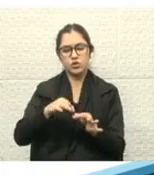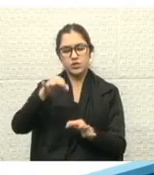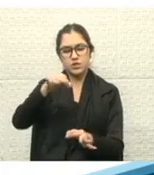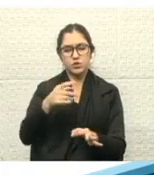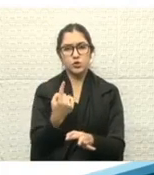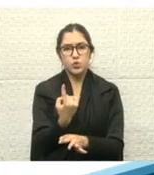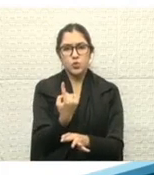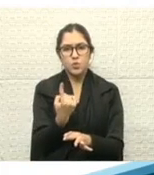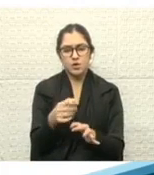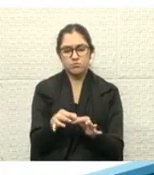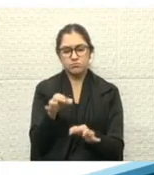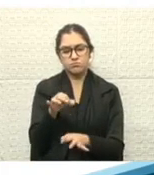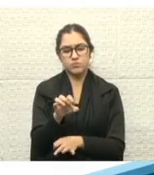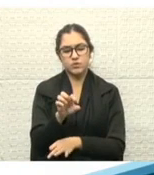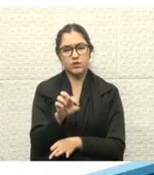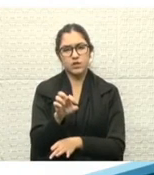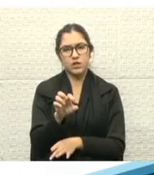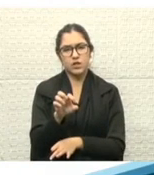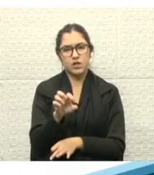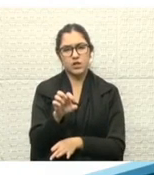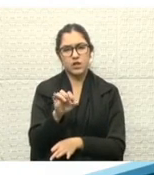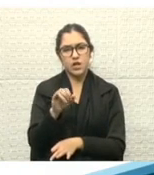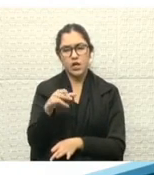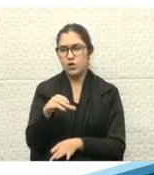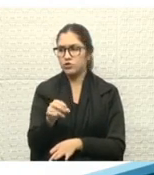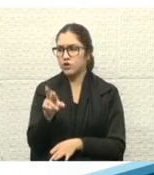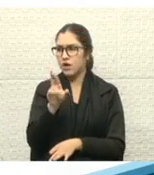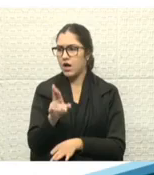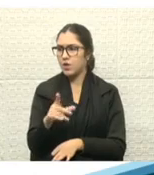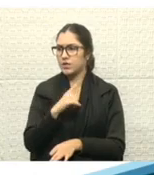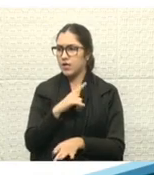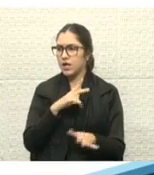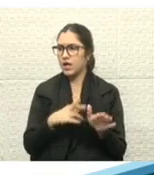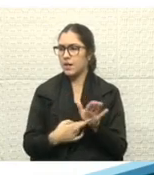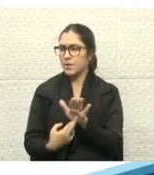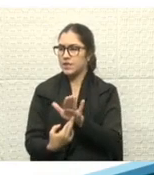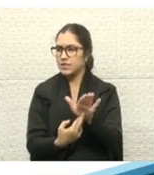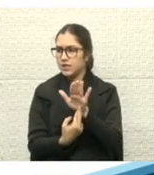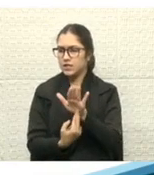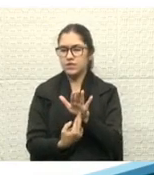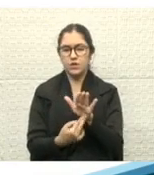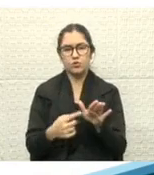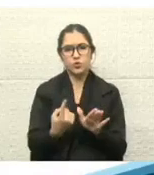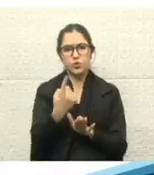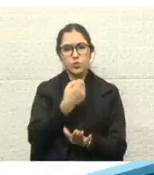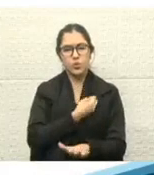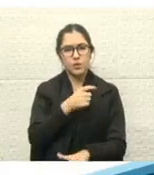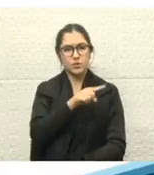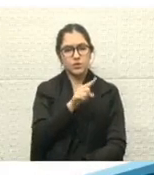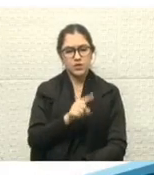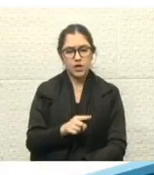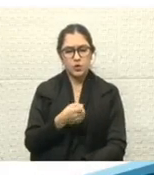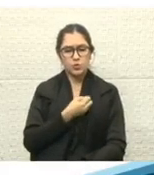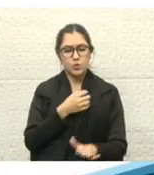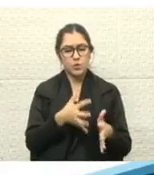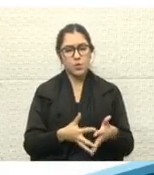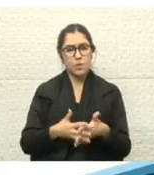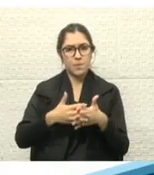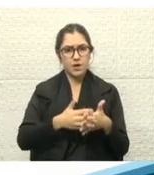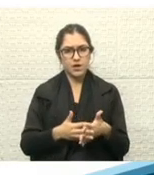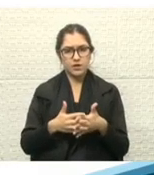uma unidade do eixo real. Então, se eu tenho a representação de um número z, de um número